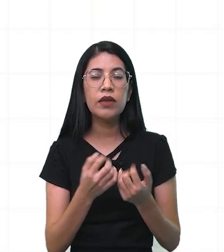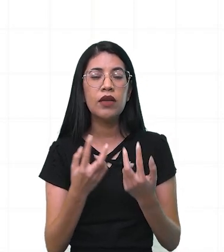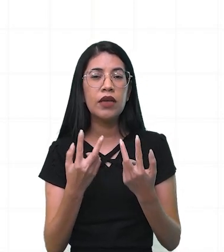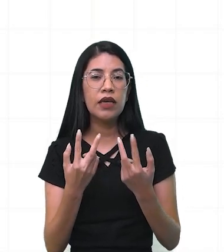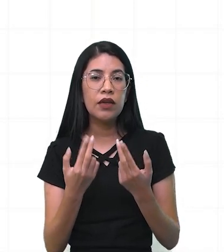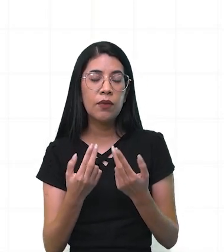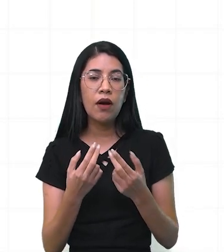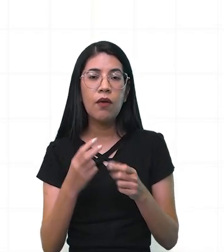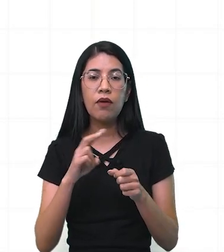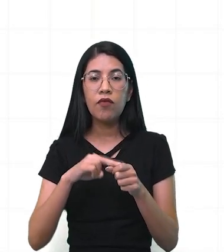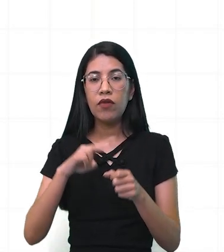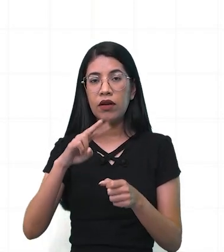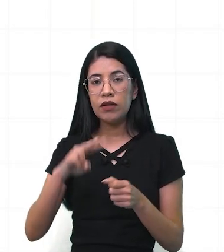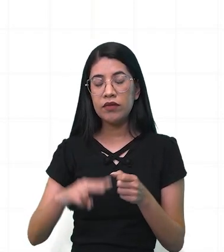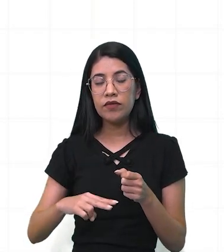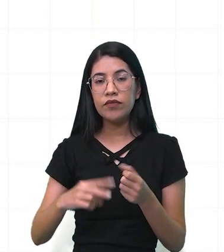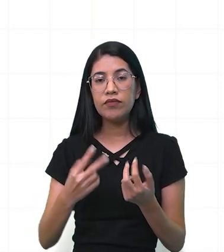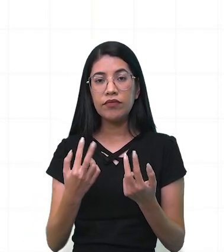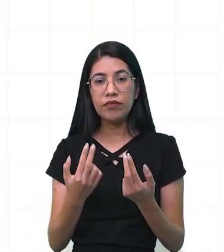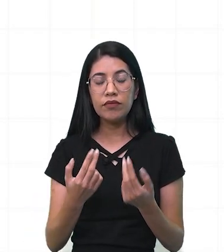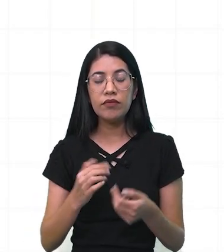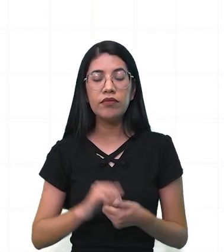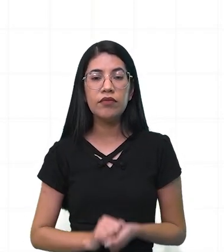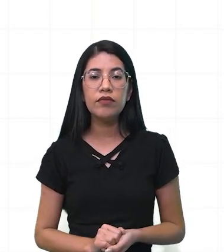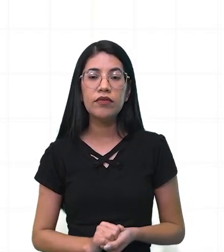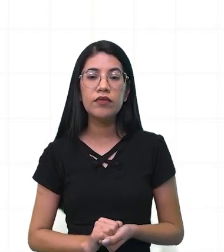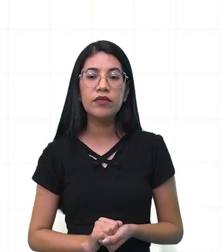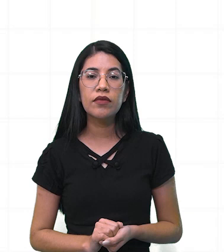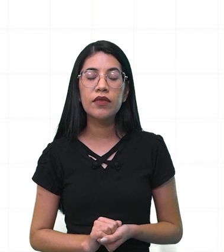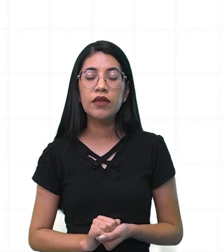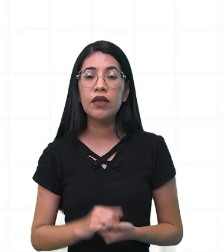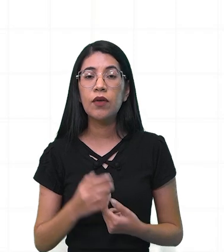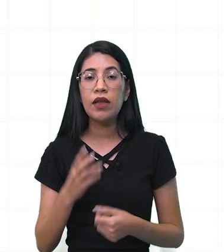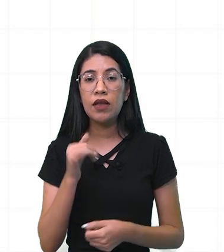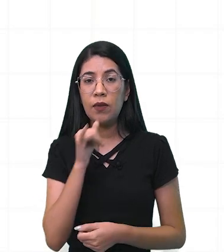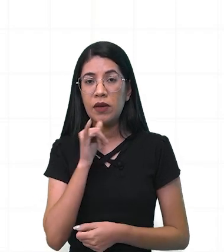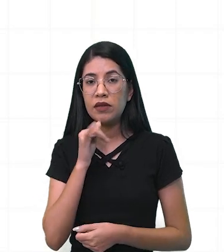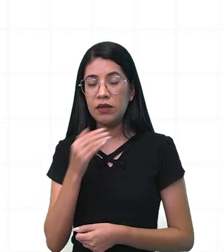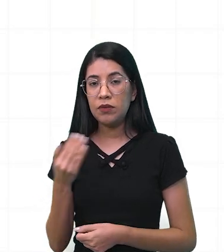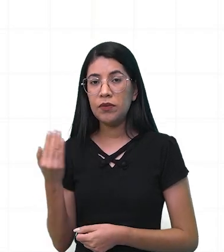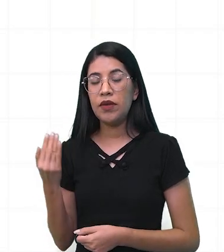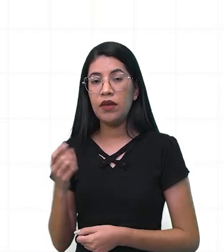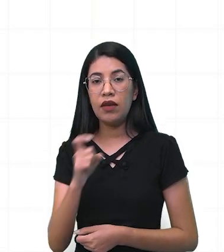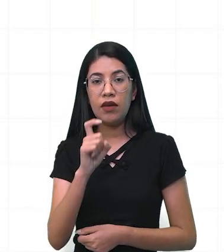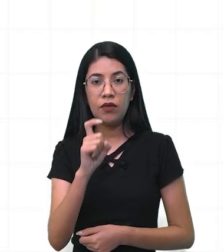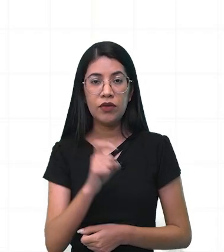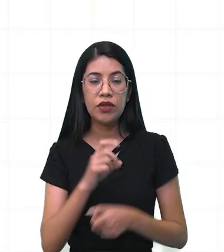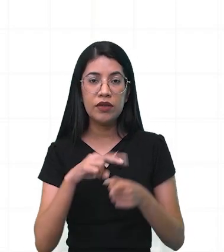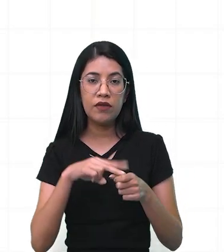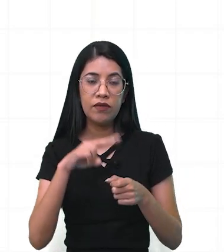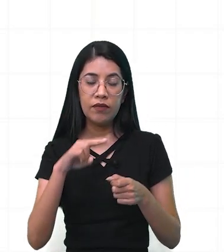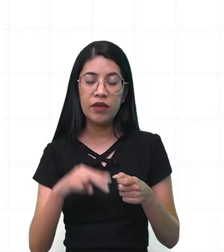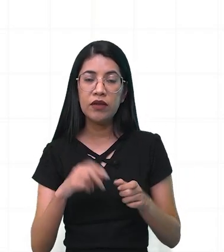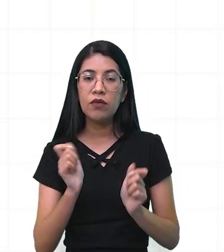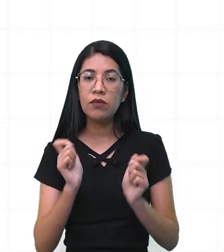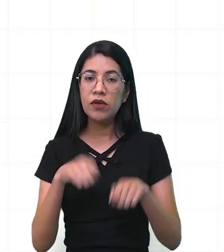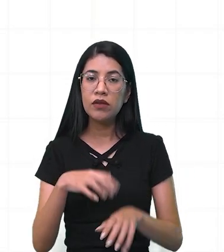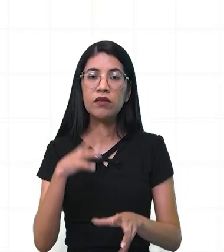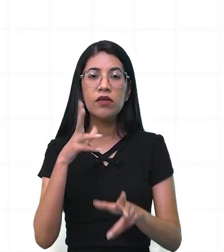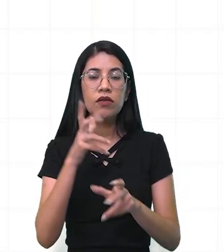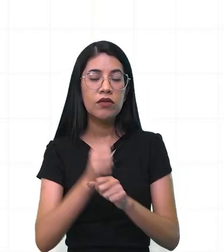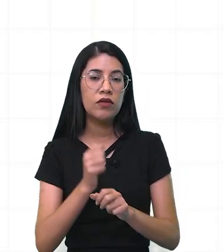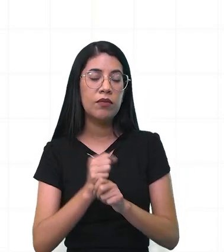mesma variável. No caso, a mesma variável aqui é x. Então, eu posso somar esses termos